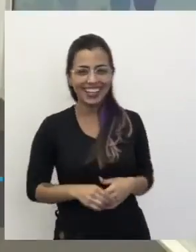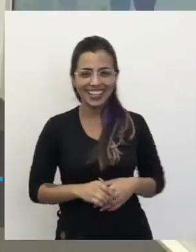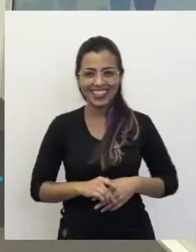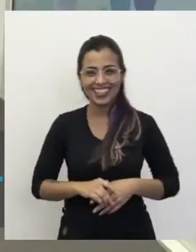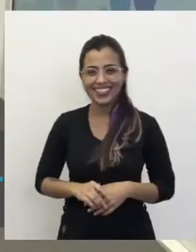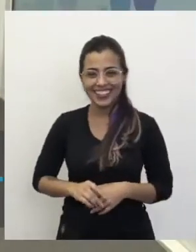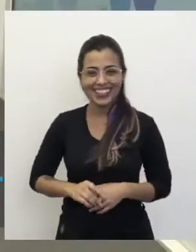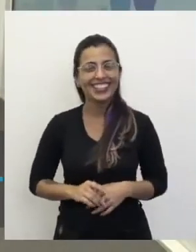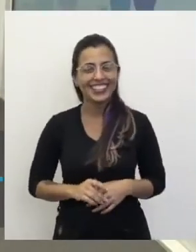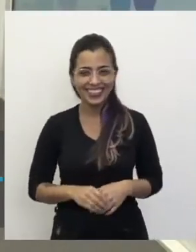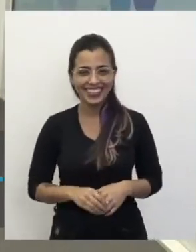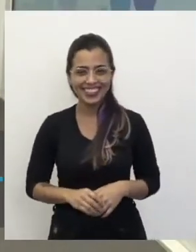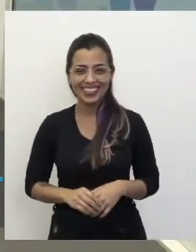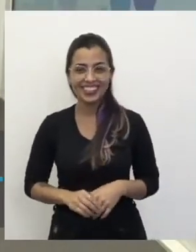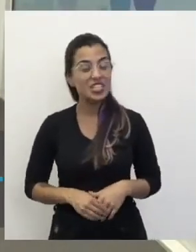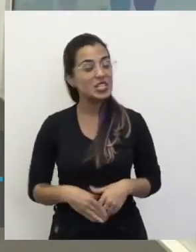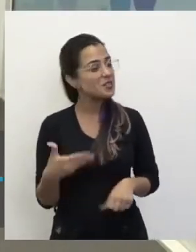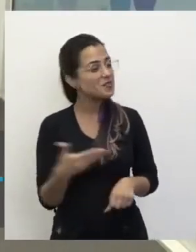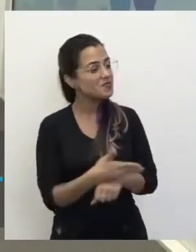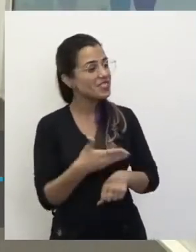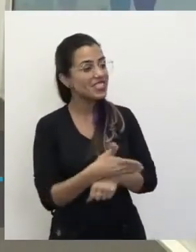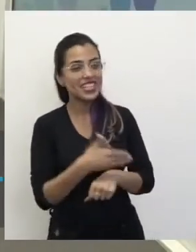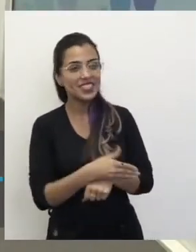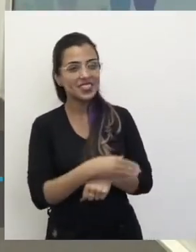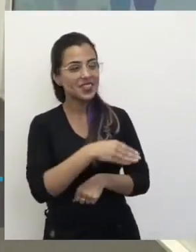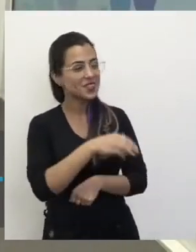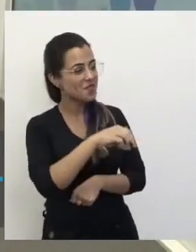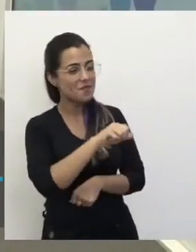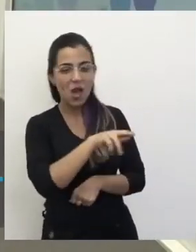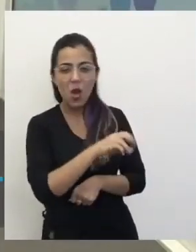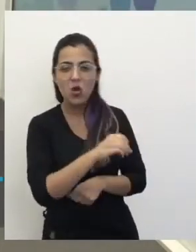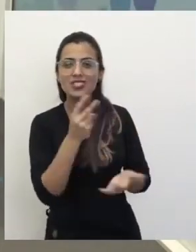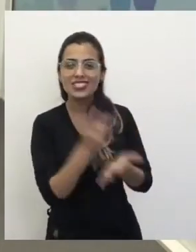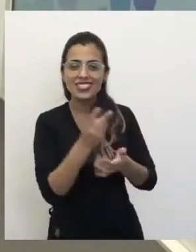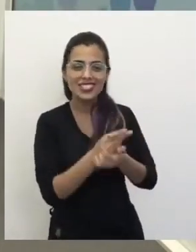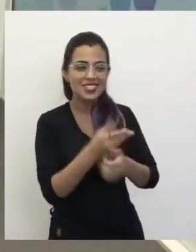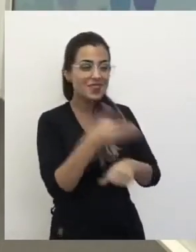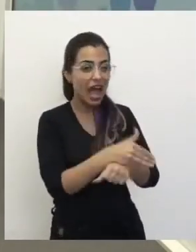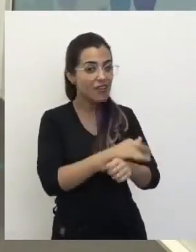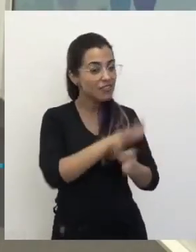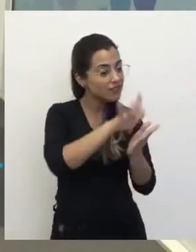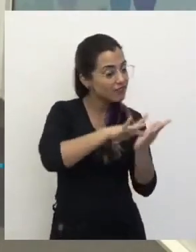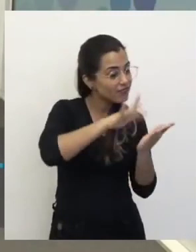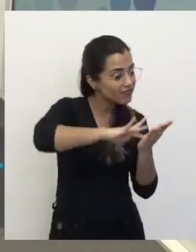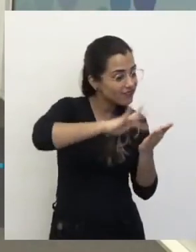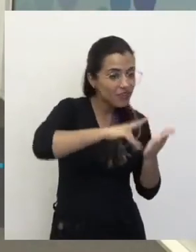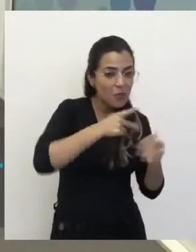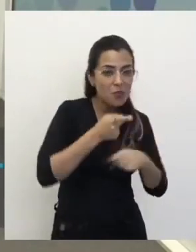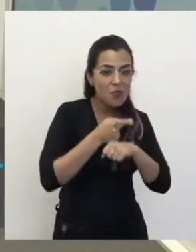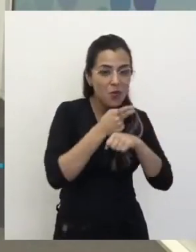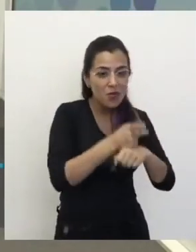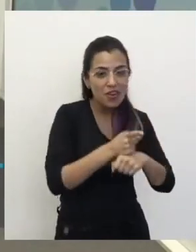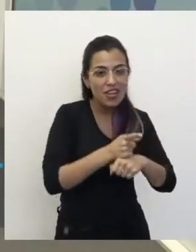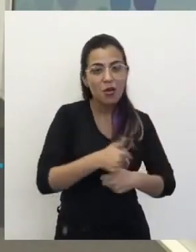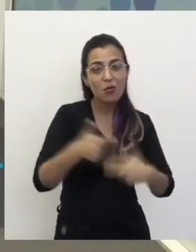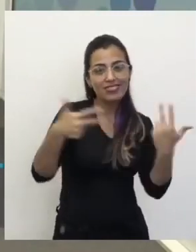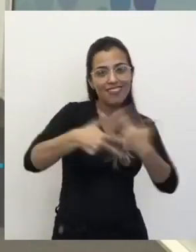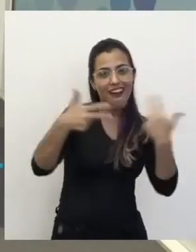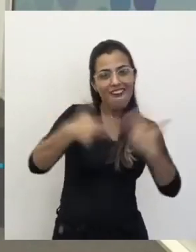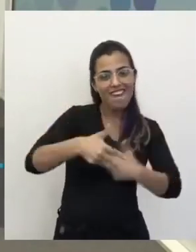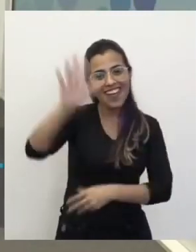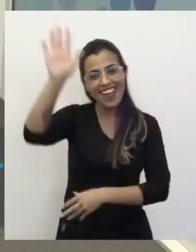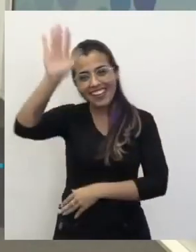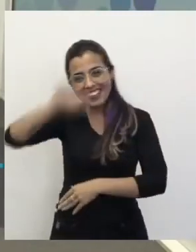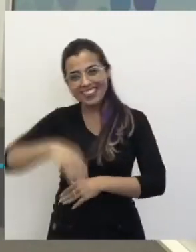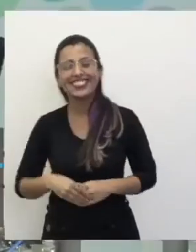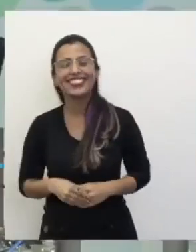gente. Mauro, cadê a sua participação lá no chat? O Mauro, ele sempre tá lá, e aí eu vou lá e sempre caço a galera mandando um salve pro Mauro. Eita, que